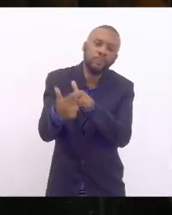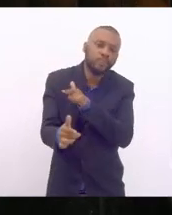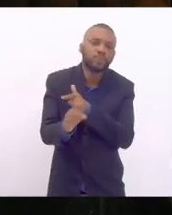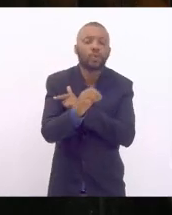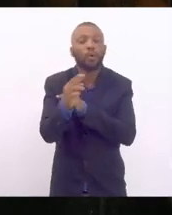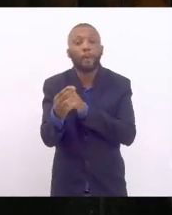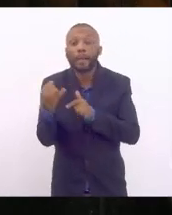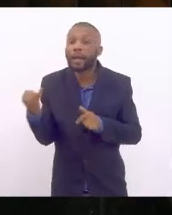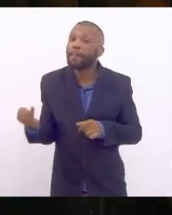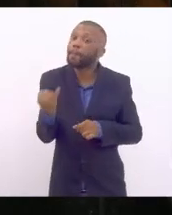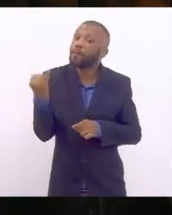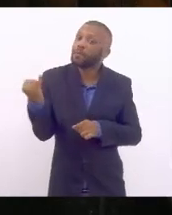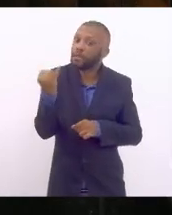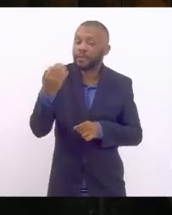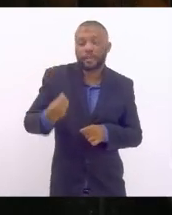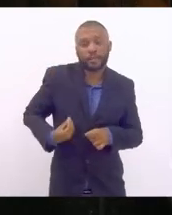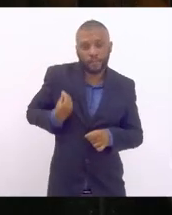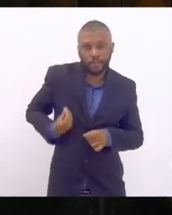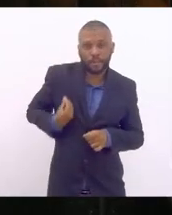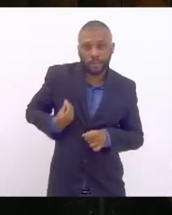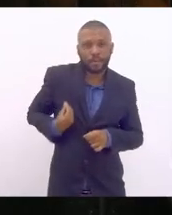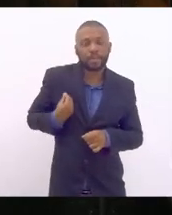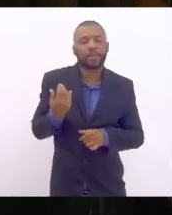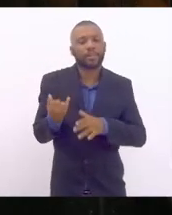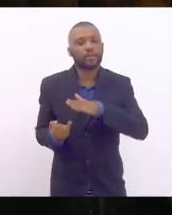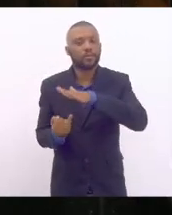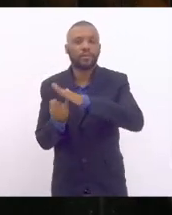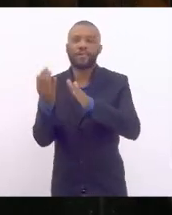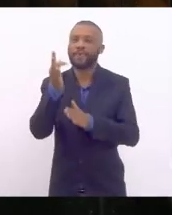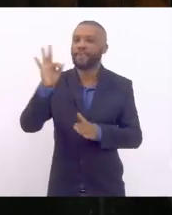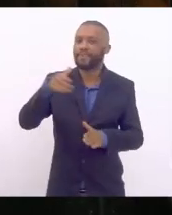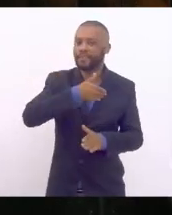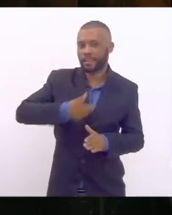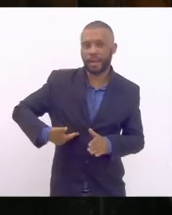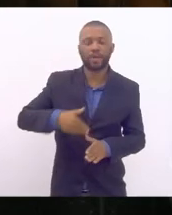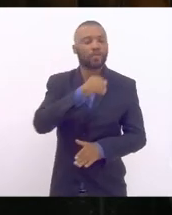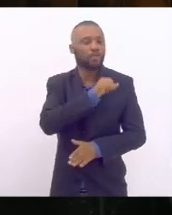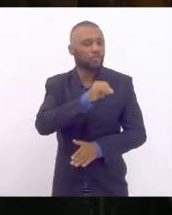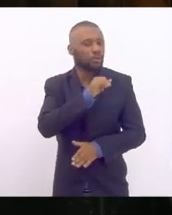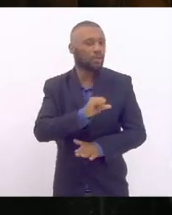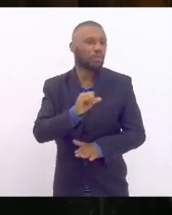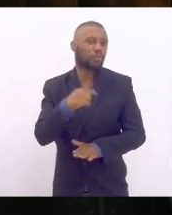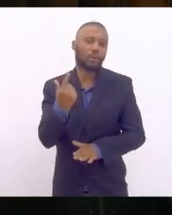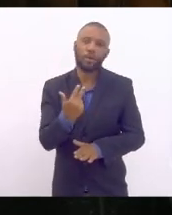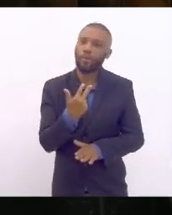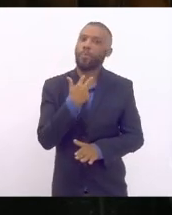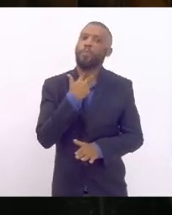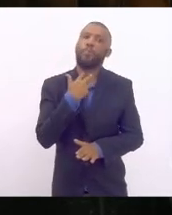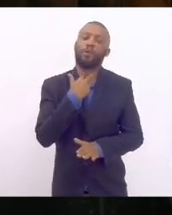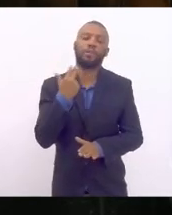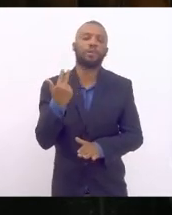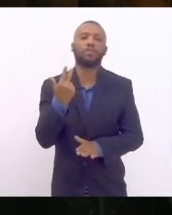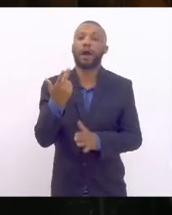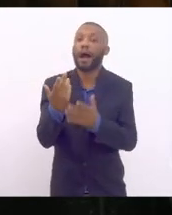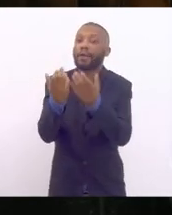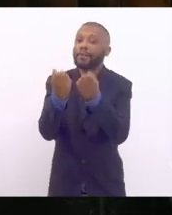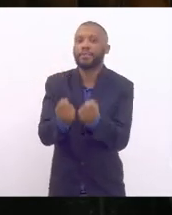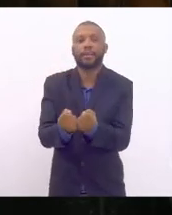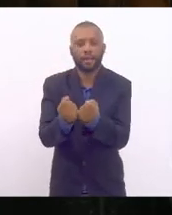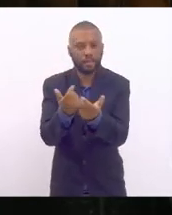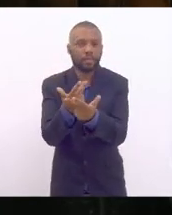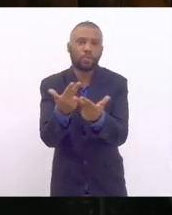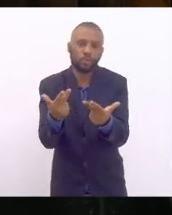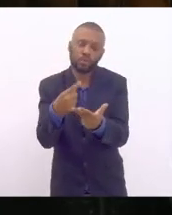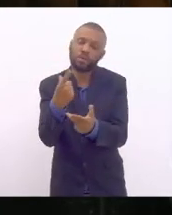pela importância da presença de instituições federais aqui na região do Rio de Janeiro nós não podemos admitir esse tipo de